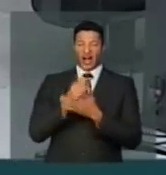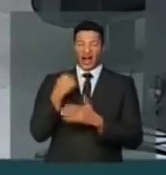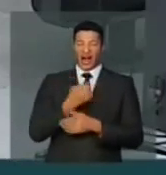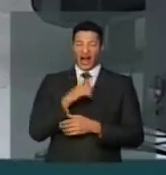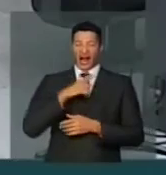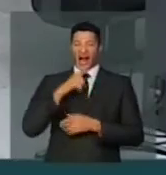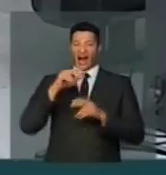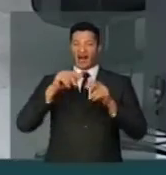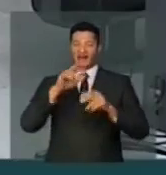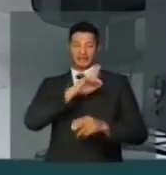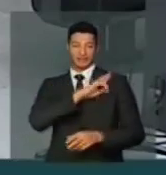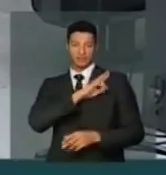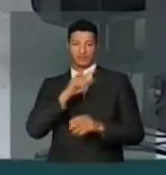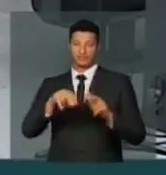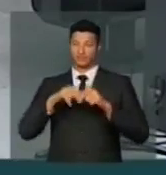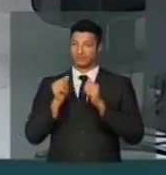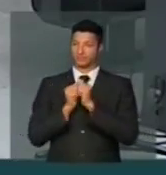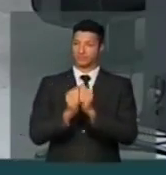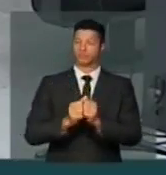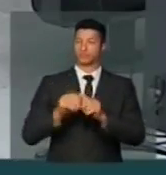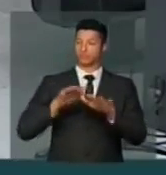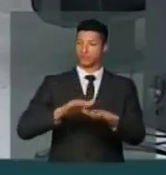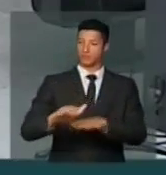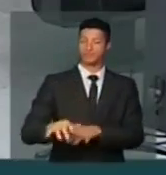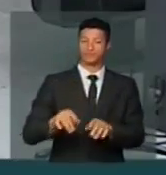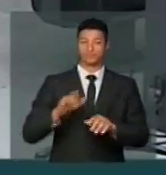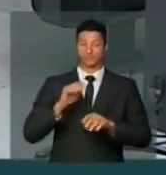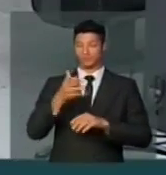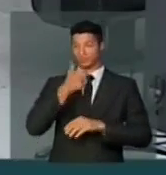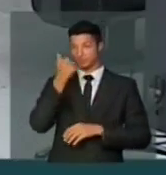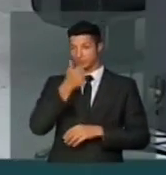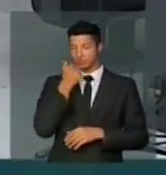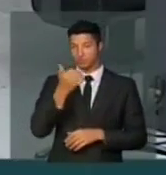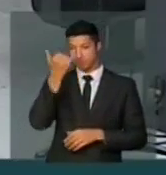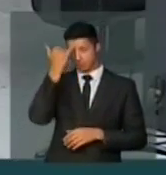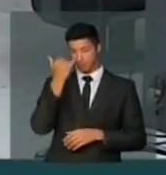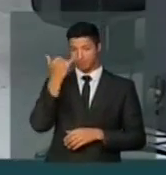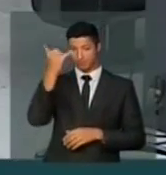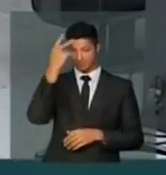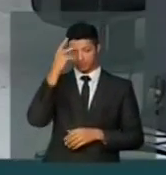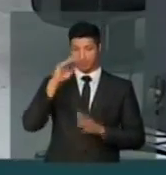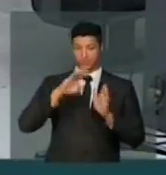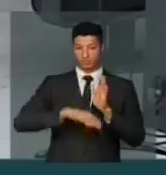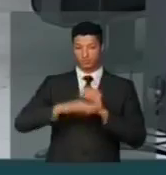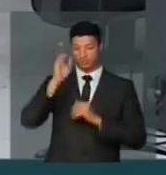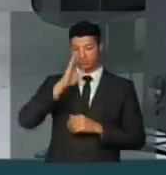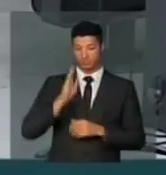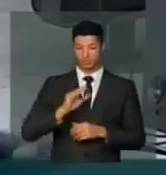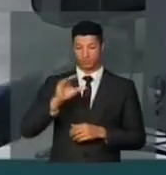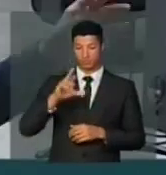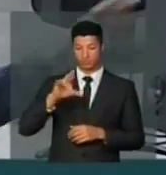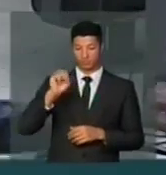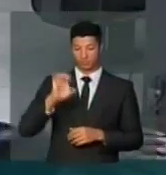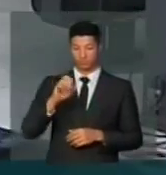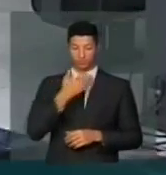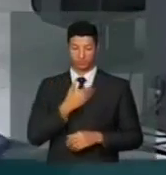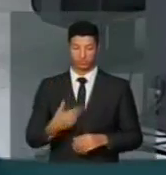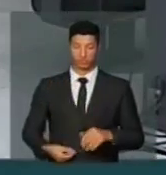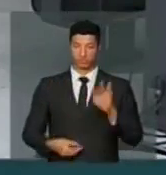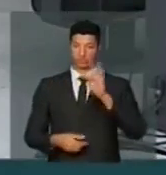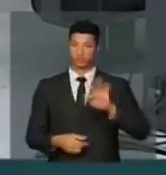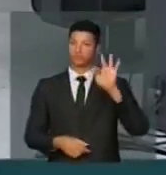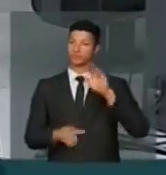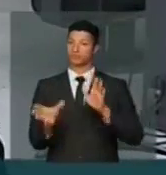nós temos a tarefa de juntos mobilizar as melhores ideias para tirar o Brasil dessa crise que o governo federal